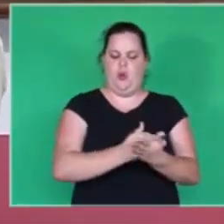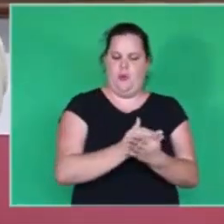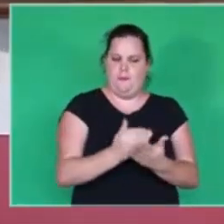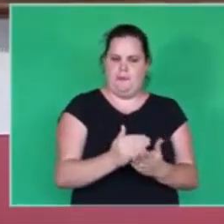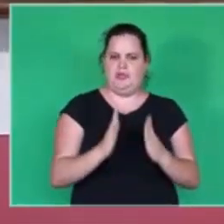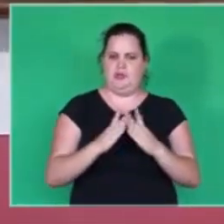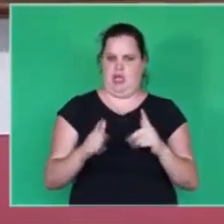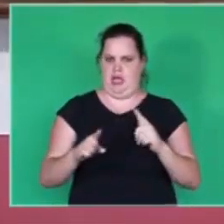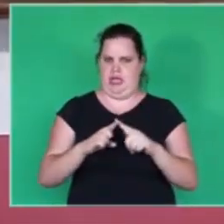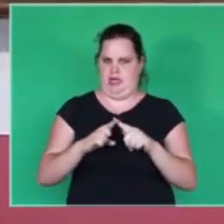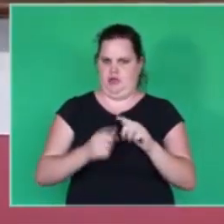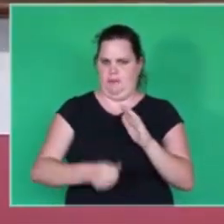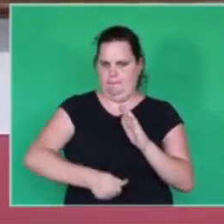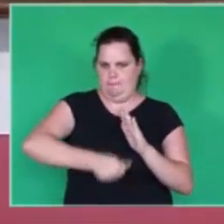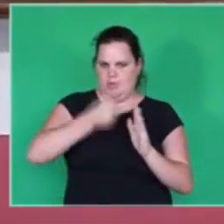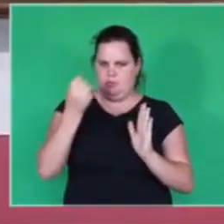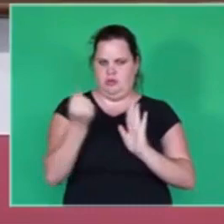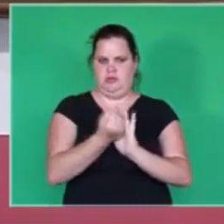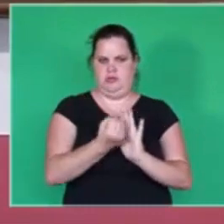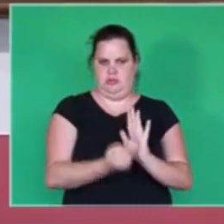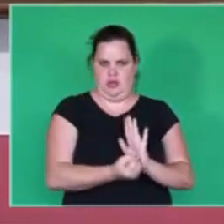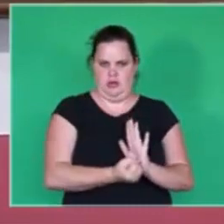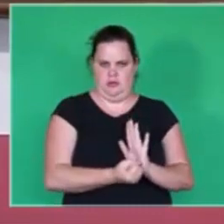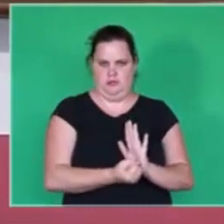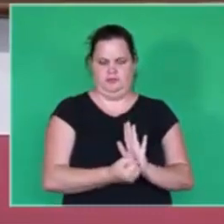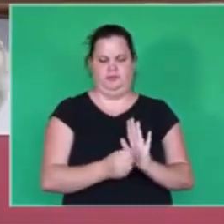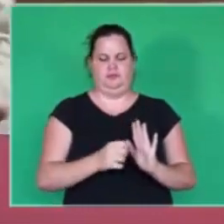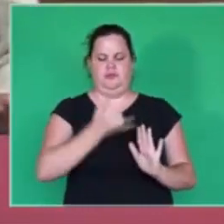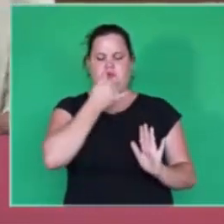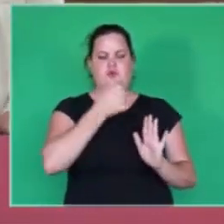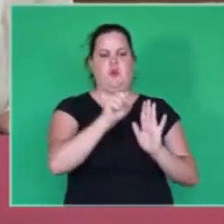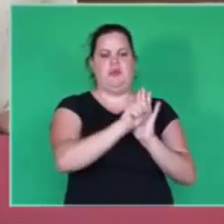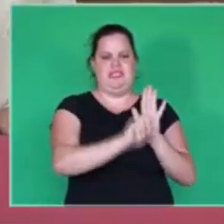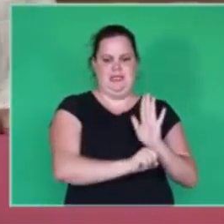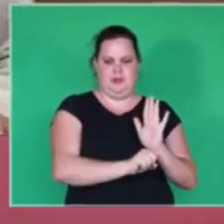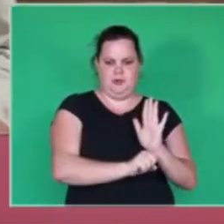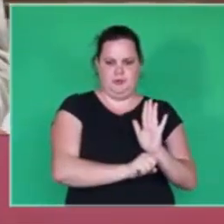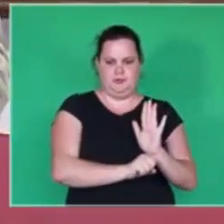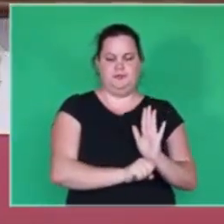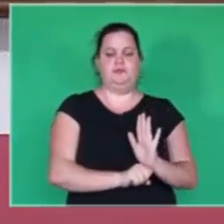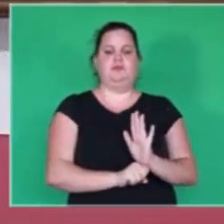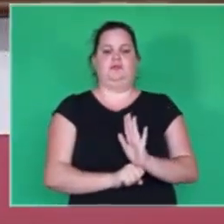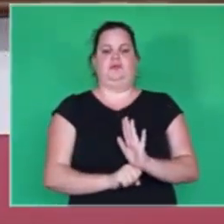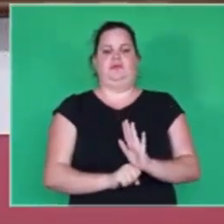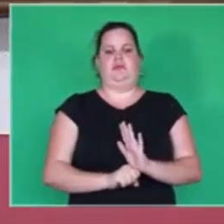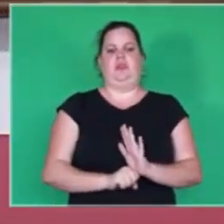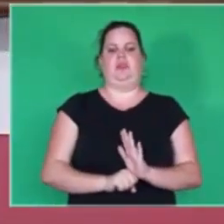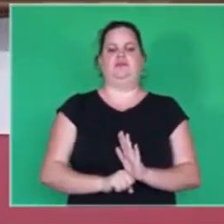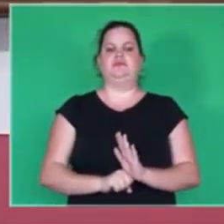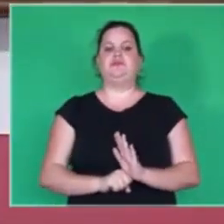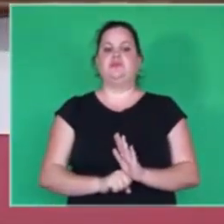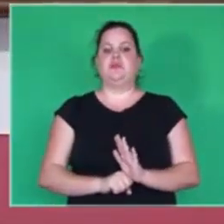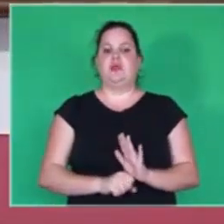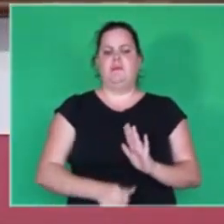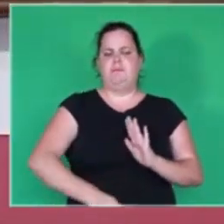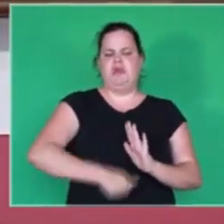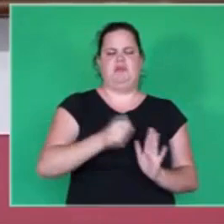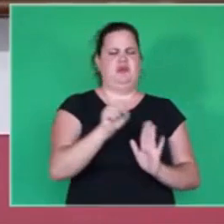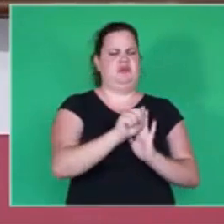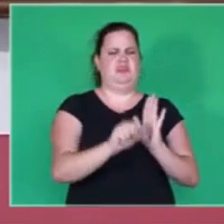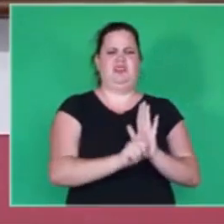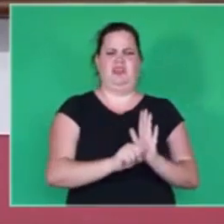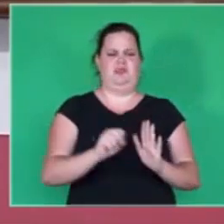primeiros séculos. O primeiro século foi o século chamado helenista. Foi uma grande